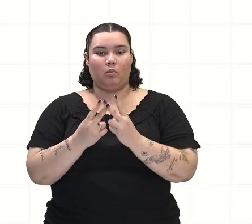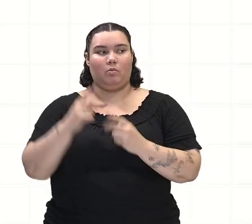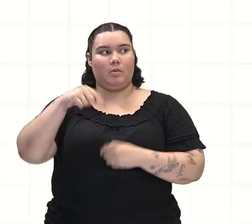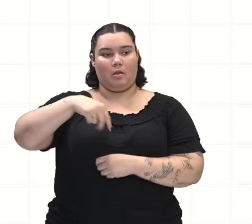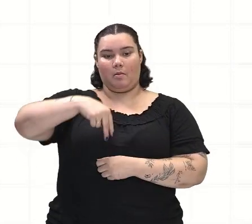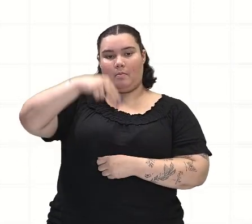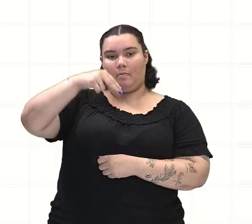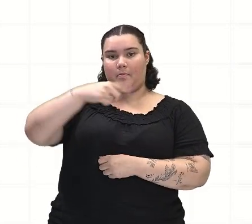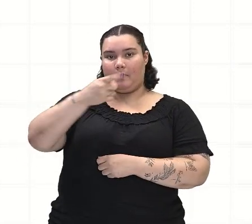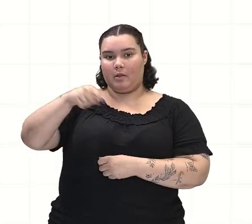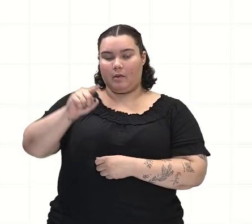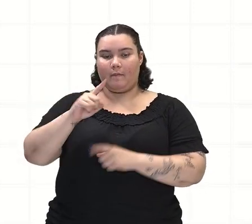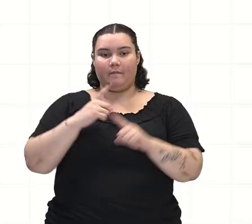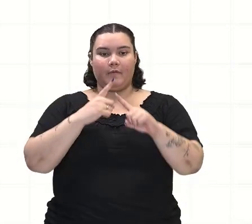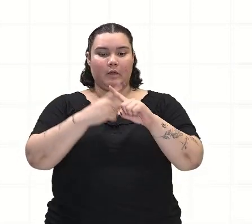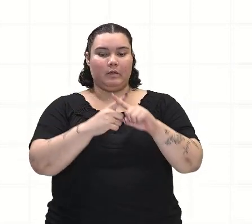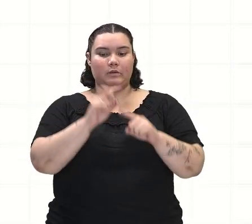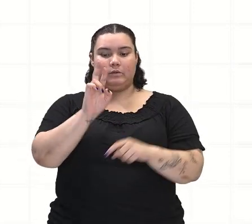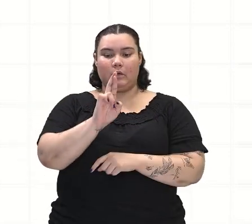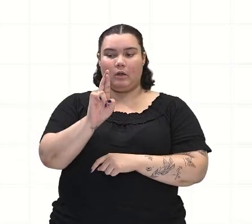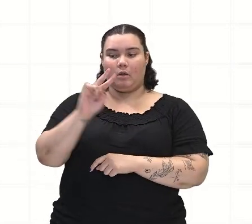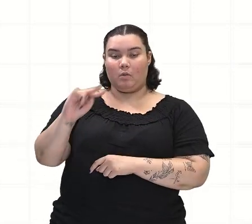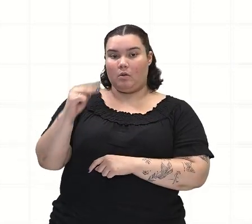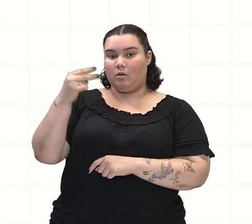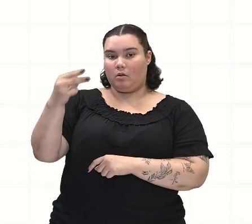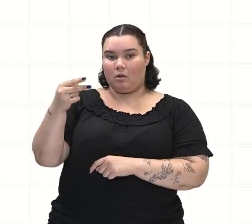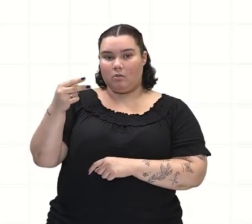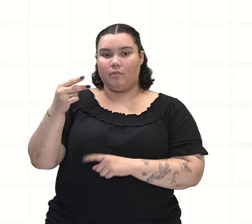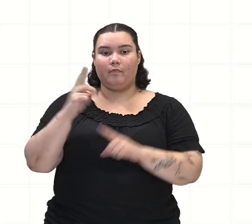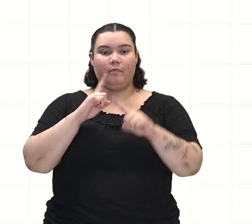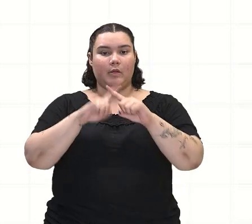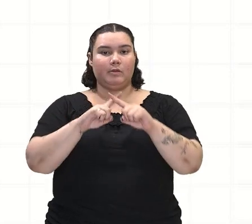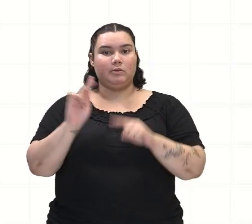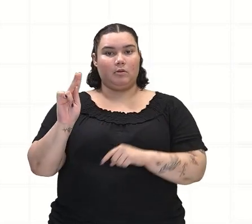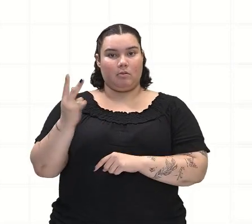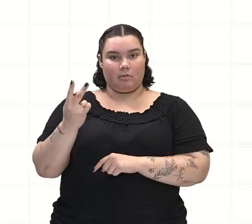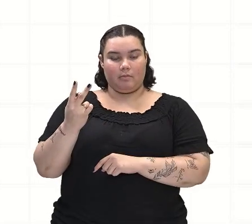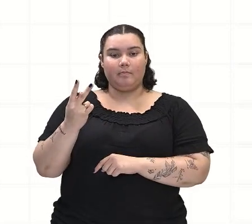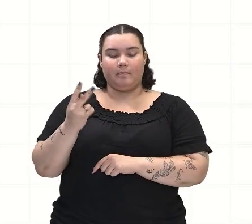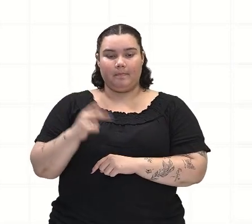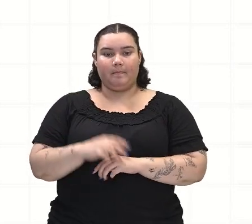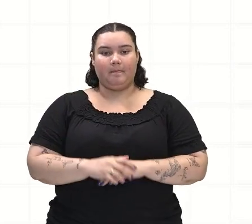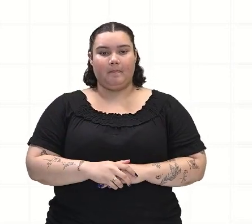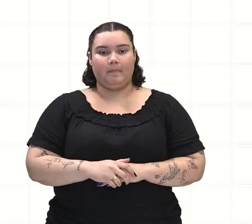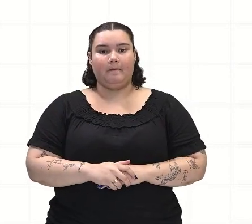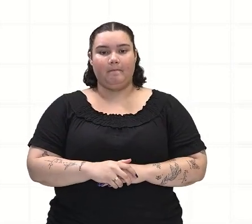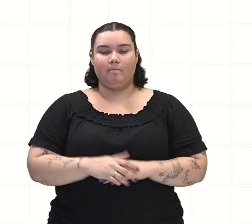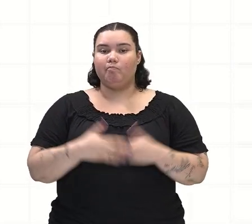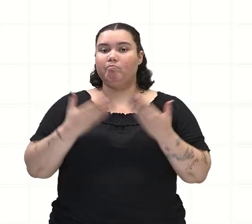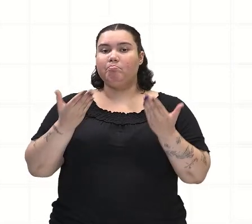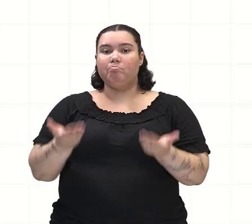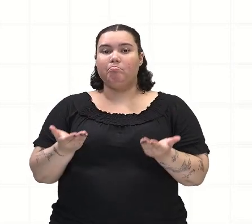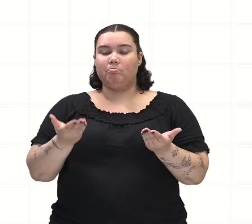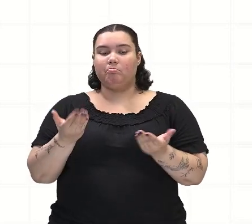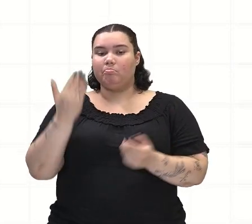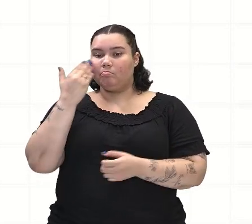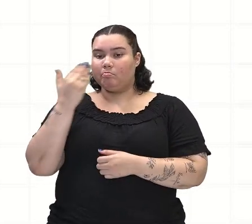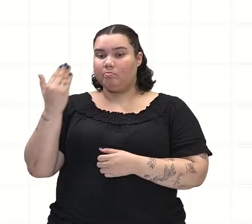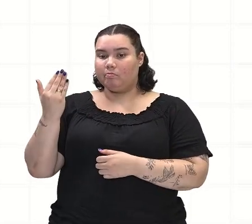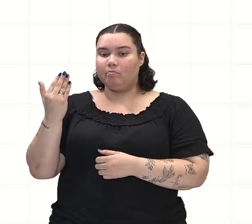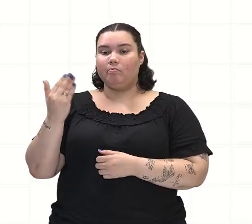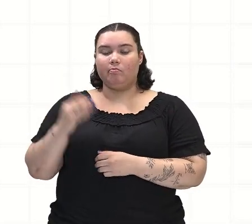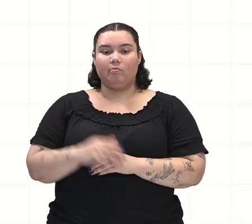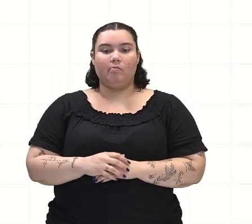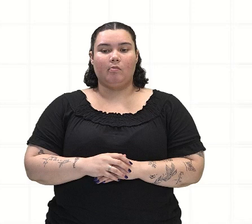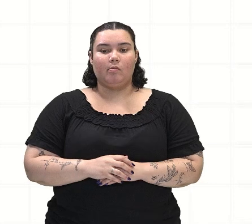π vezes R ao quadrado vezes H. Então, aqui tem duas coisas que a